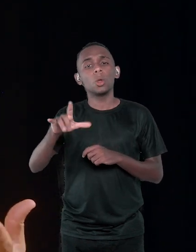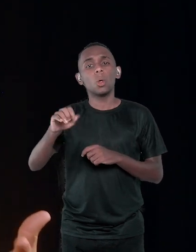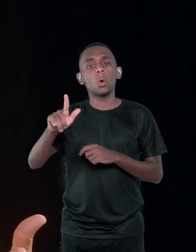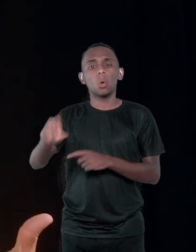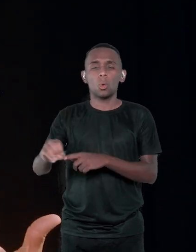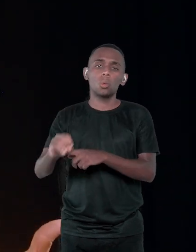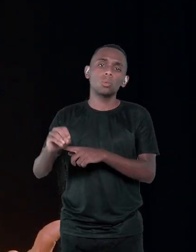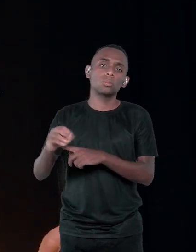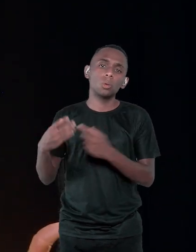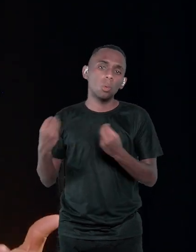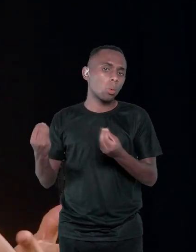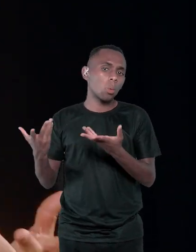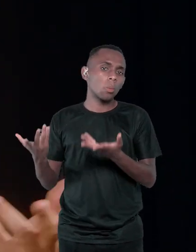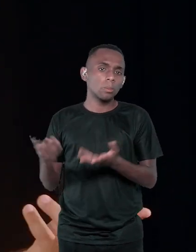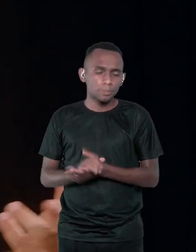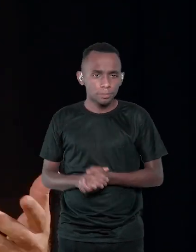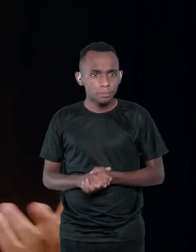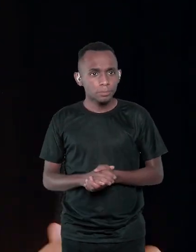eu tive esse